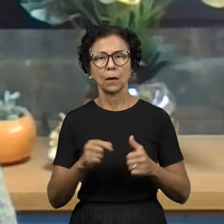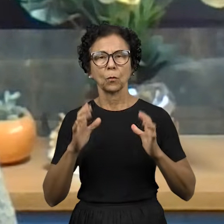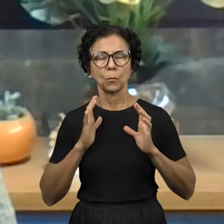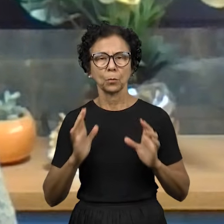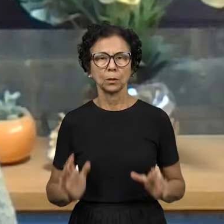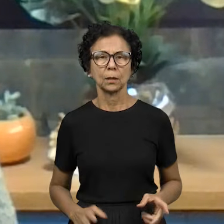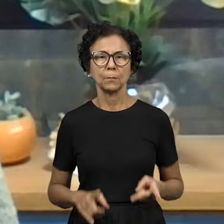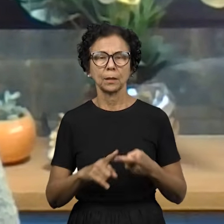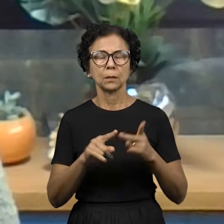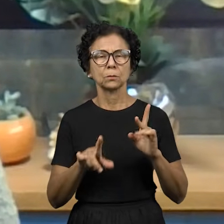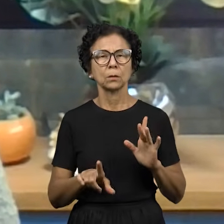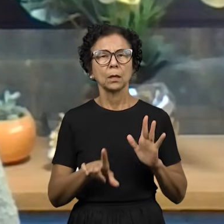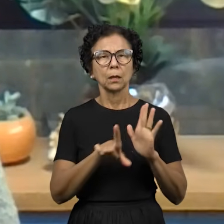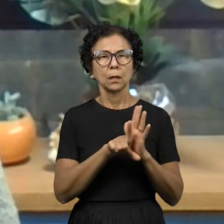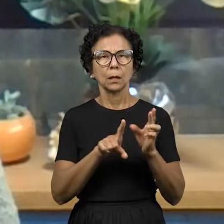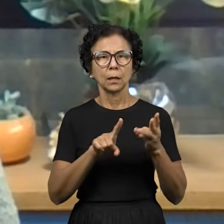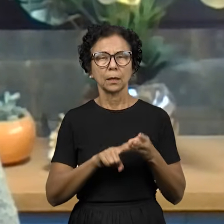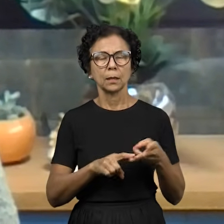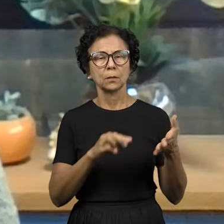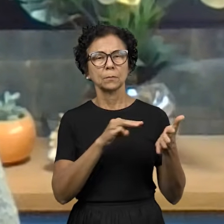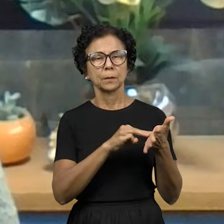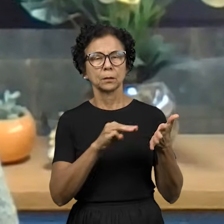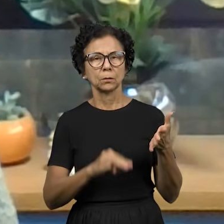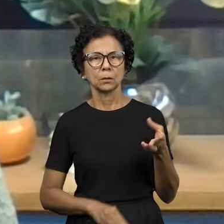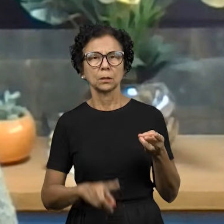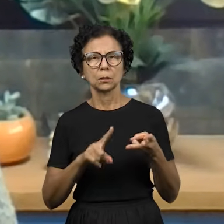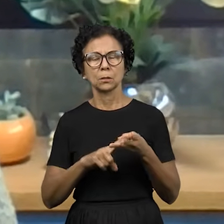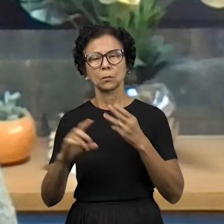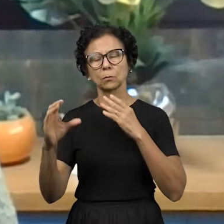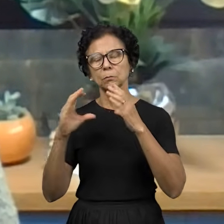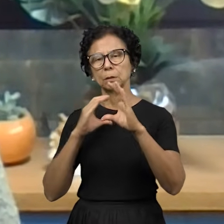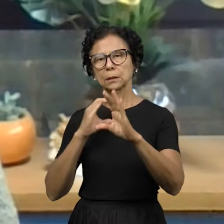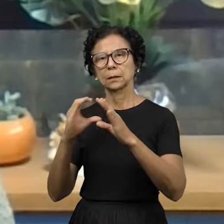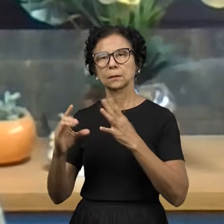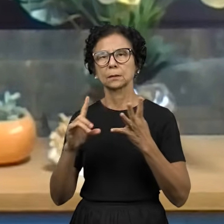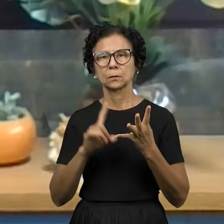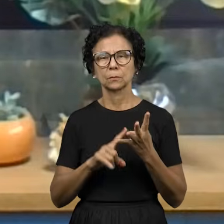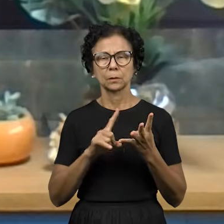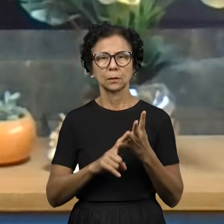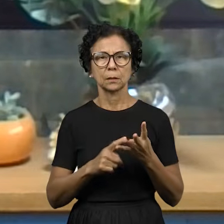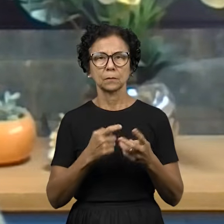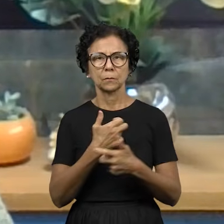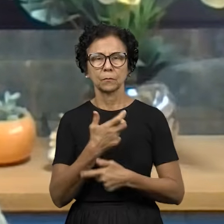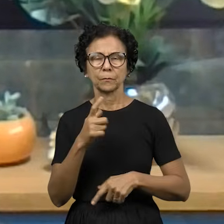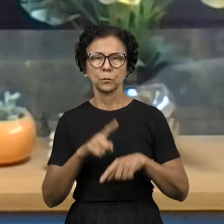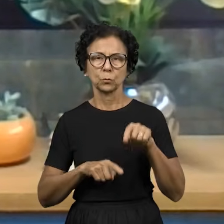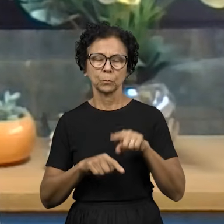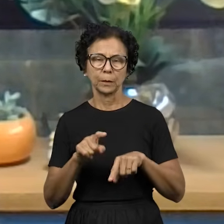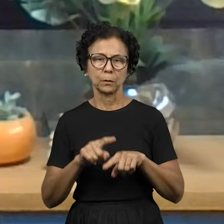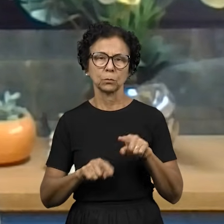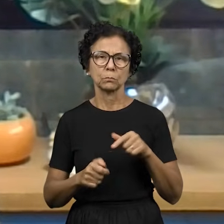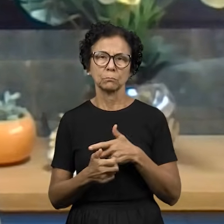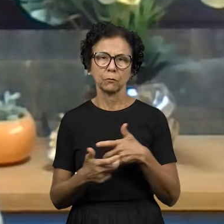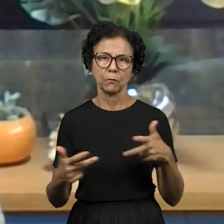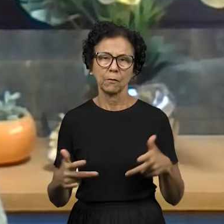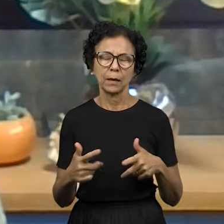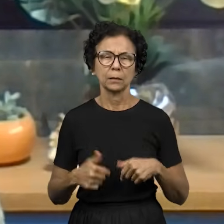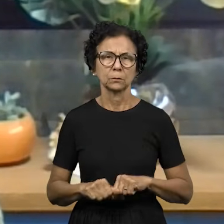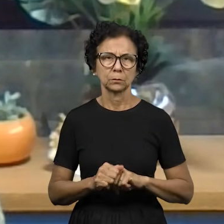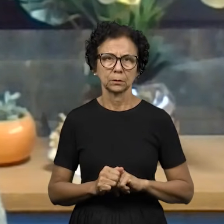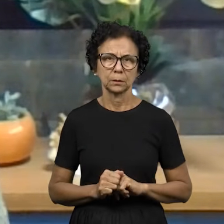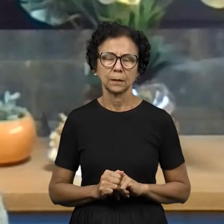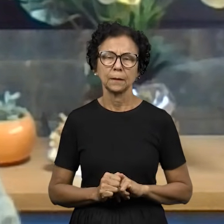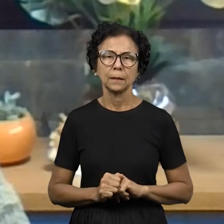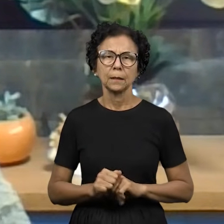a programática, a metodológica, a comunicacional e a instrumental. Ou seja, esses